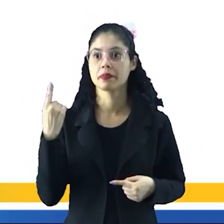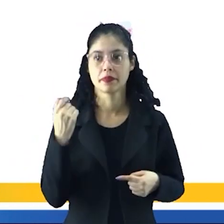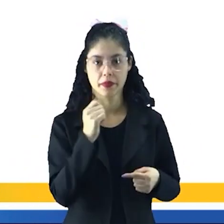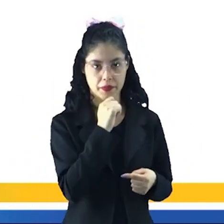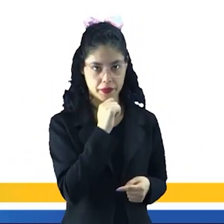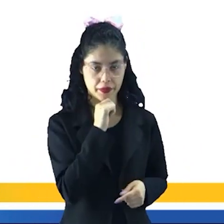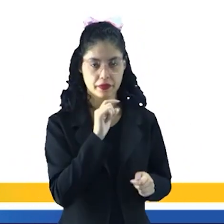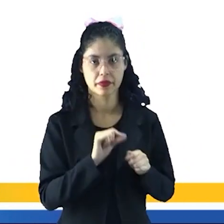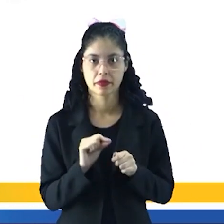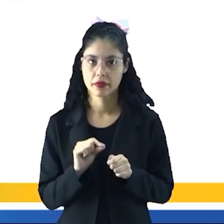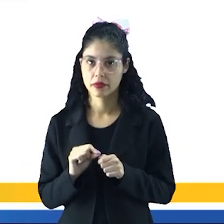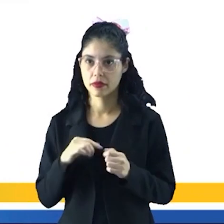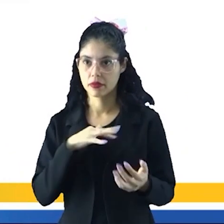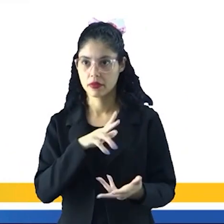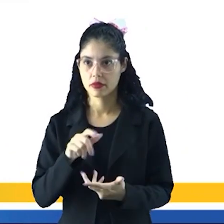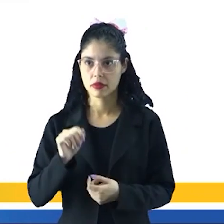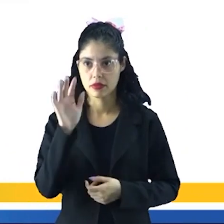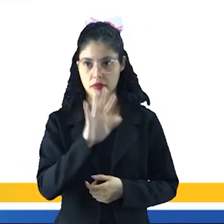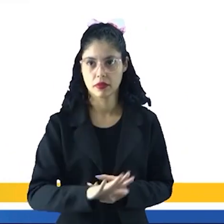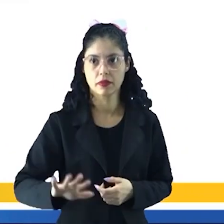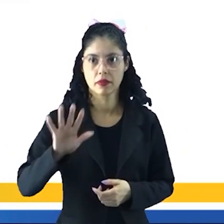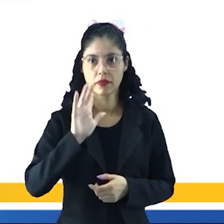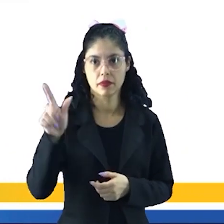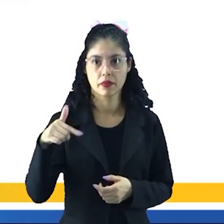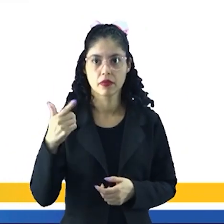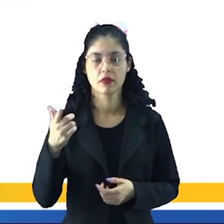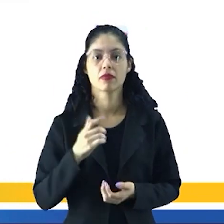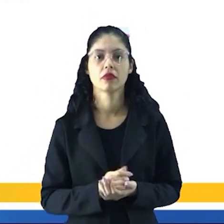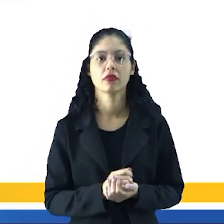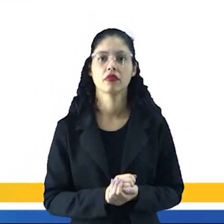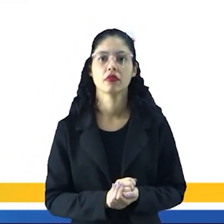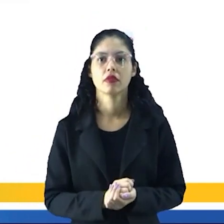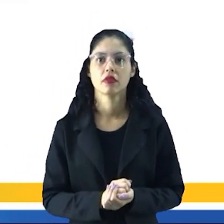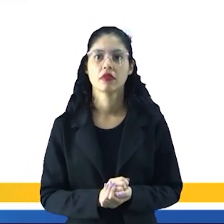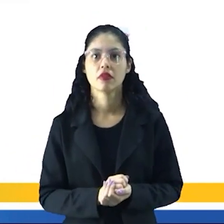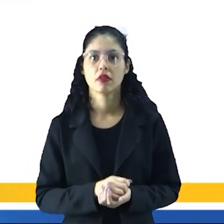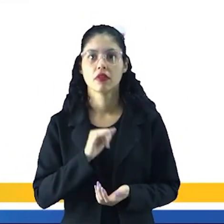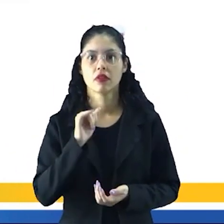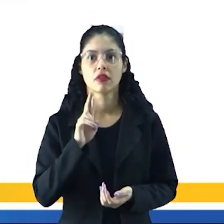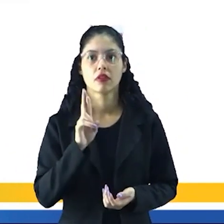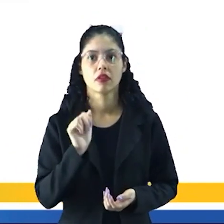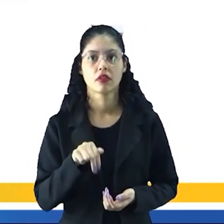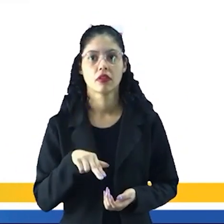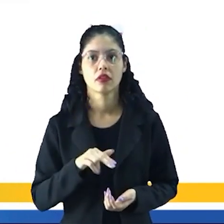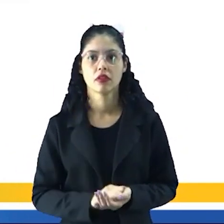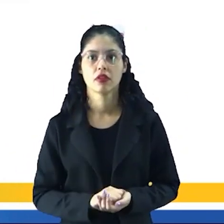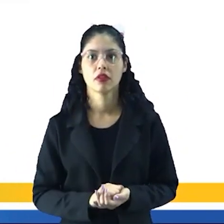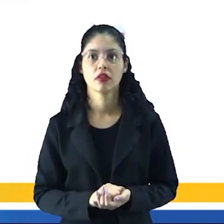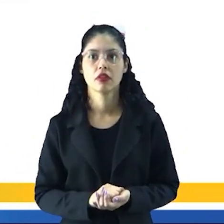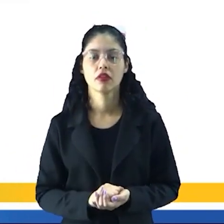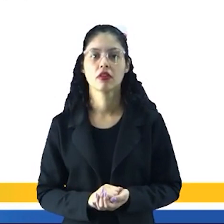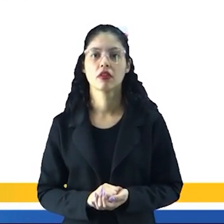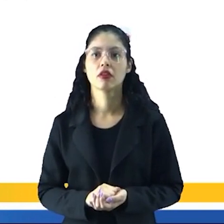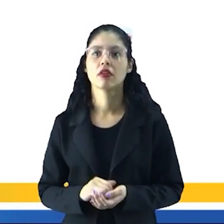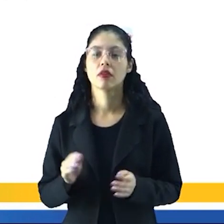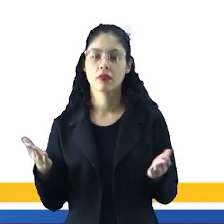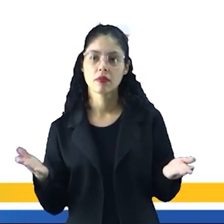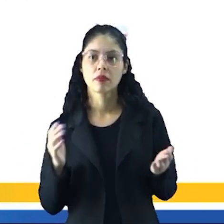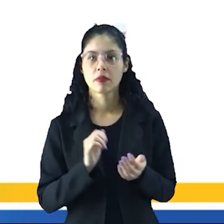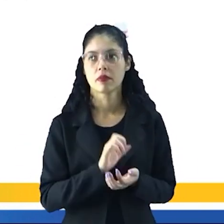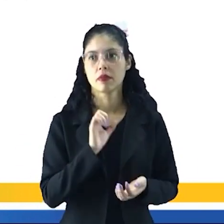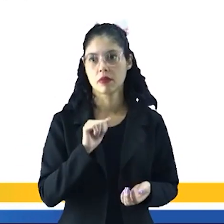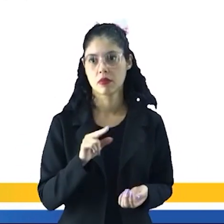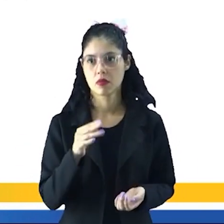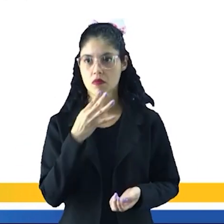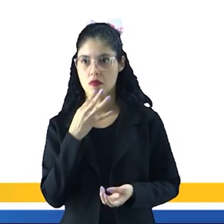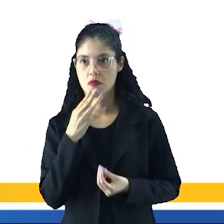ainda faz seus trabalhos pelo mundo inteiro. Próximo artista que eu quero trabalhar com vocês é Irã, do Espírito Santo.